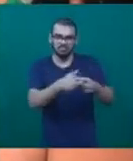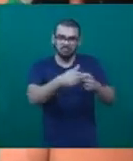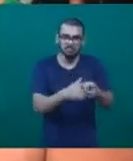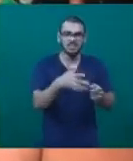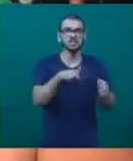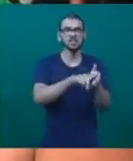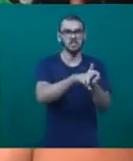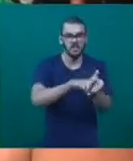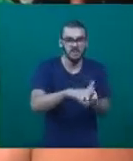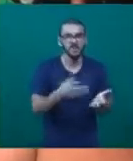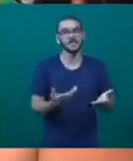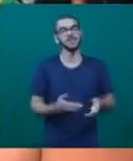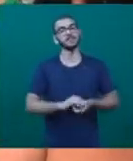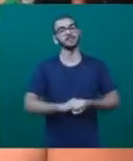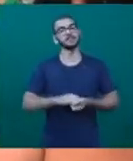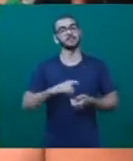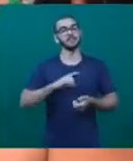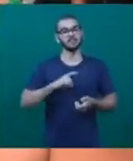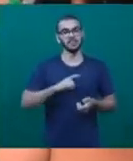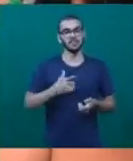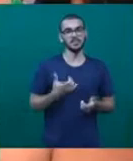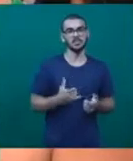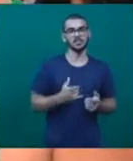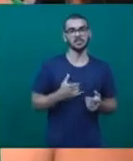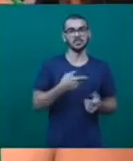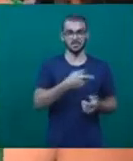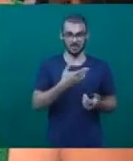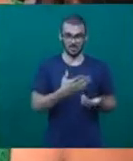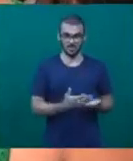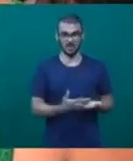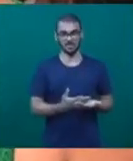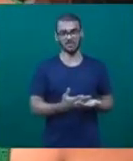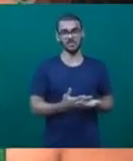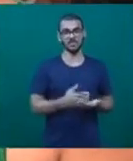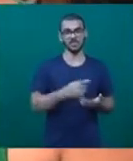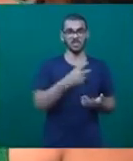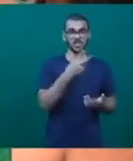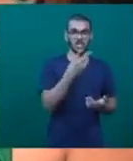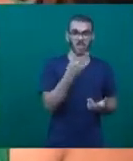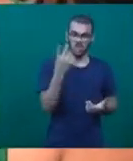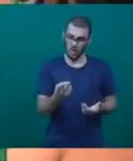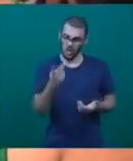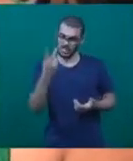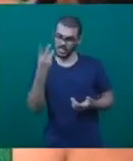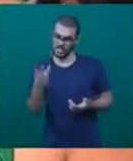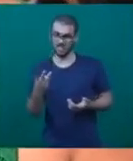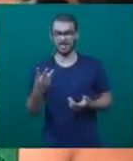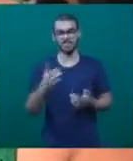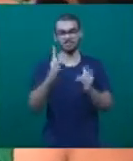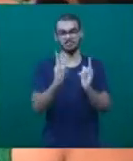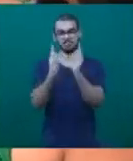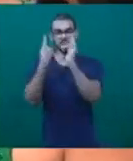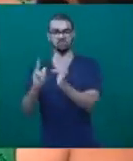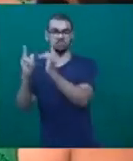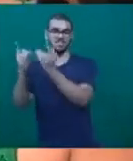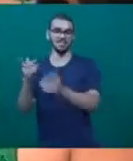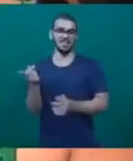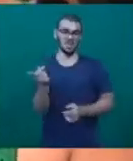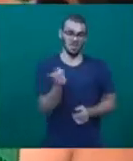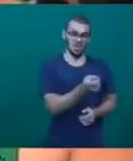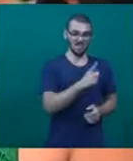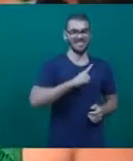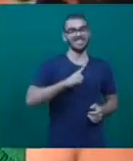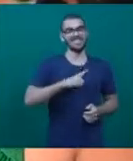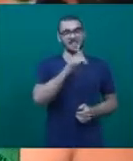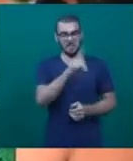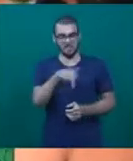de infraestrutura em pesquisa. Então eu tenho esse CT Infra 1, 2 e 3. Então são três blocos que abrigam aí um número enorme de